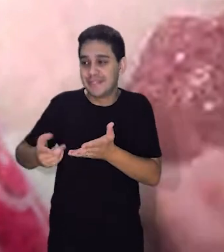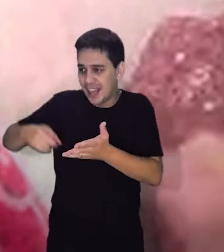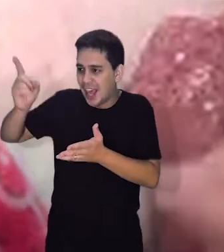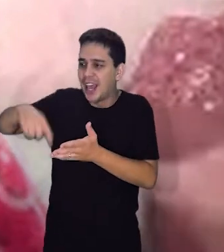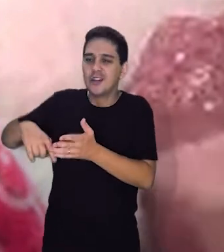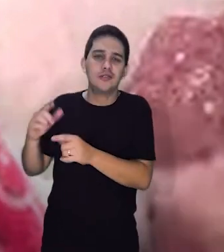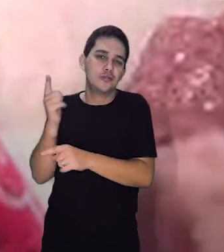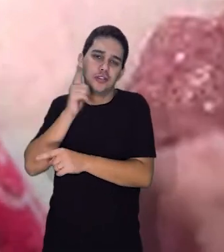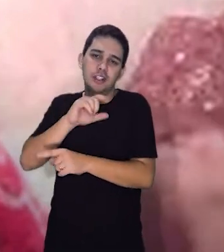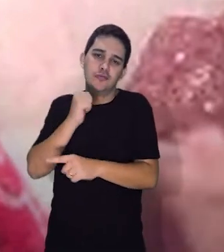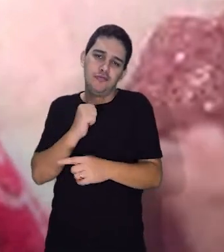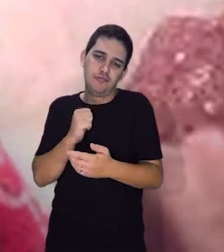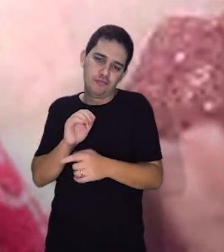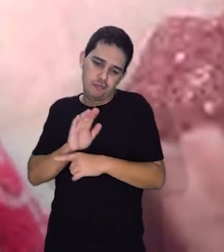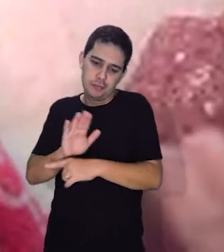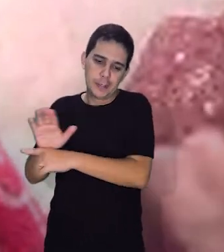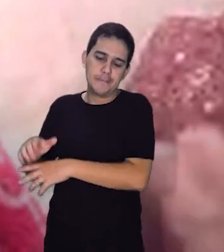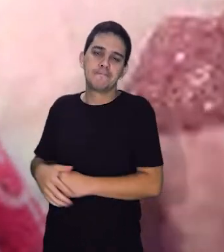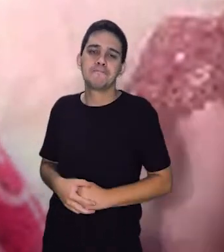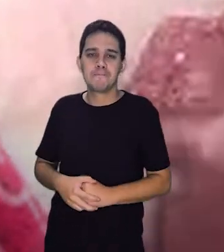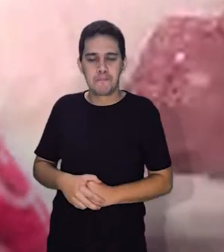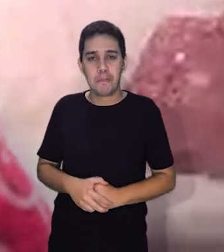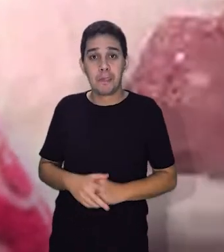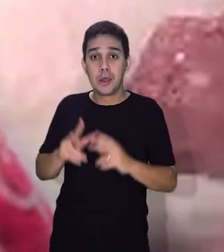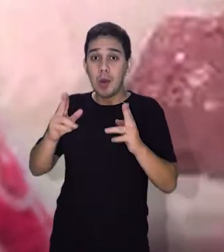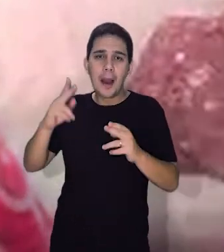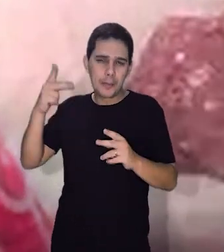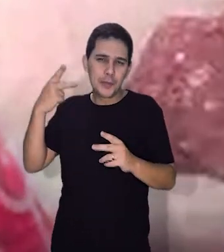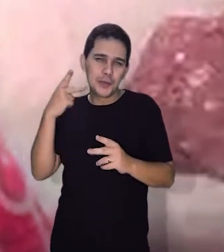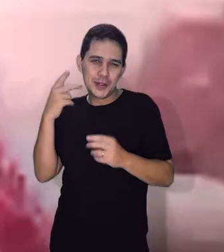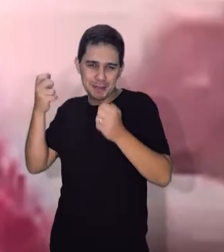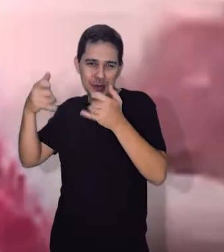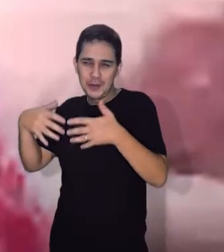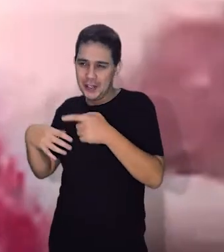Mesquita, ela devia ser algo comum